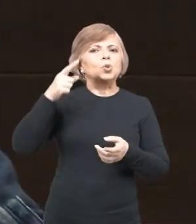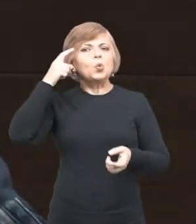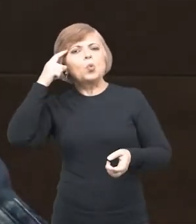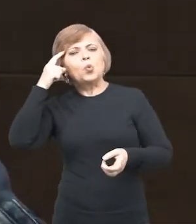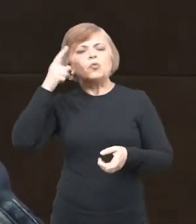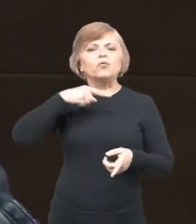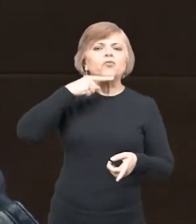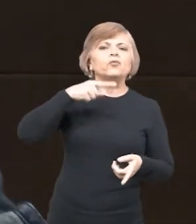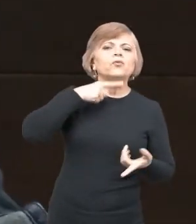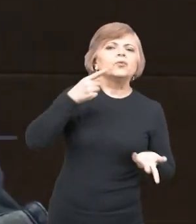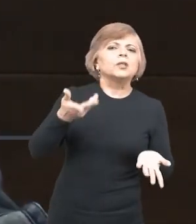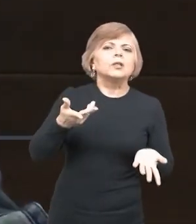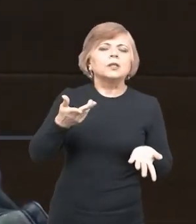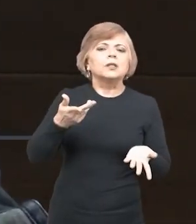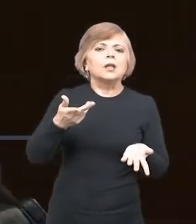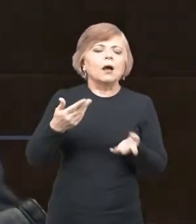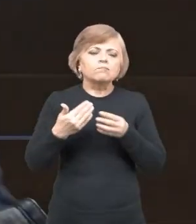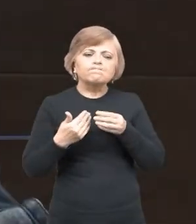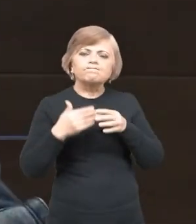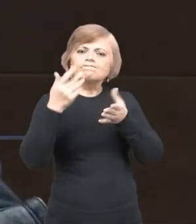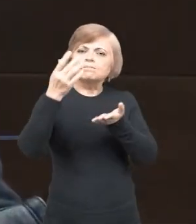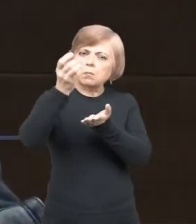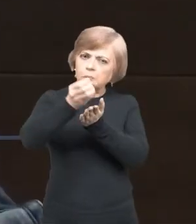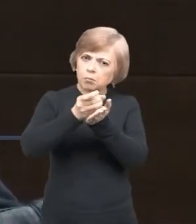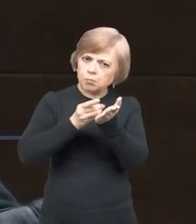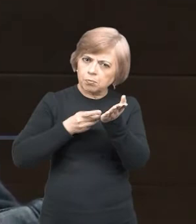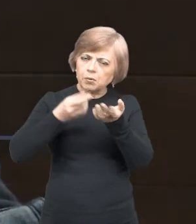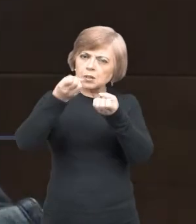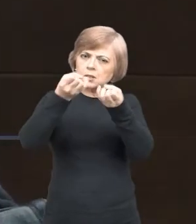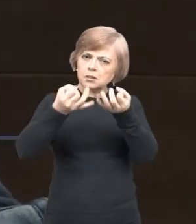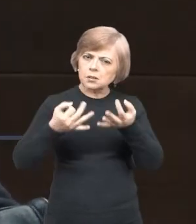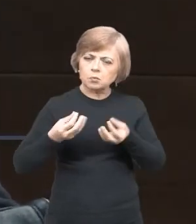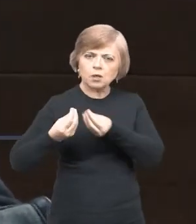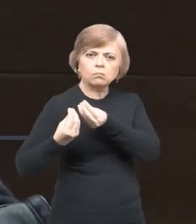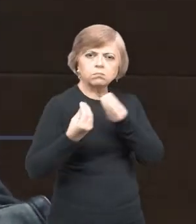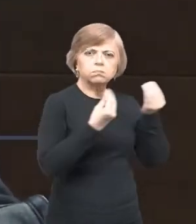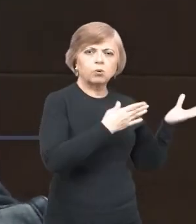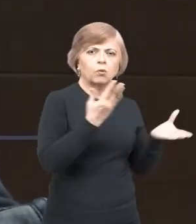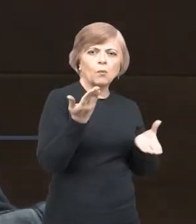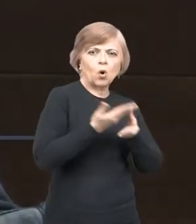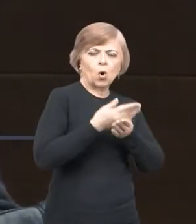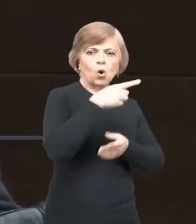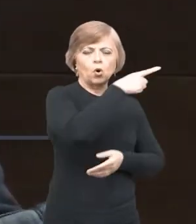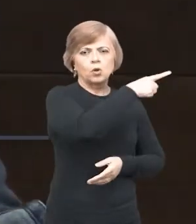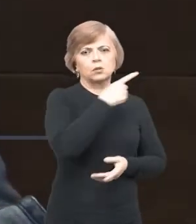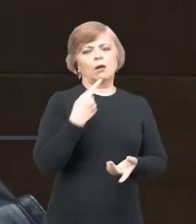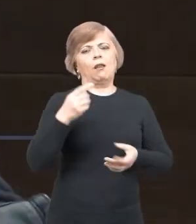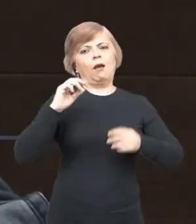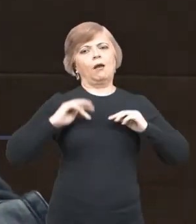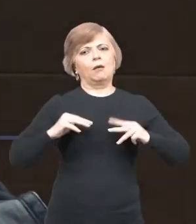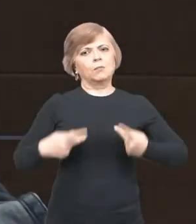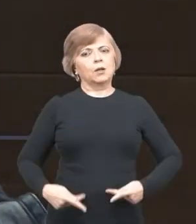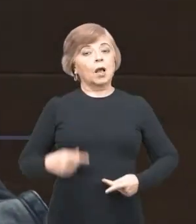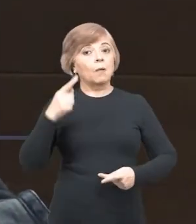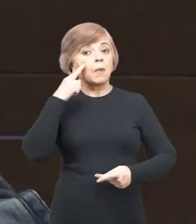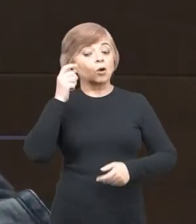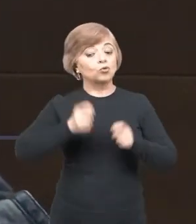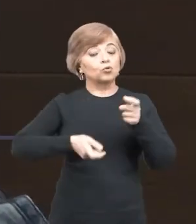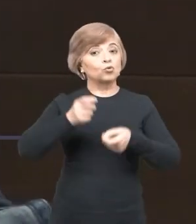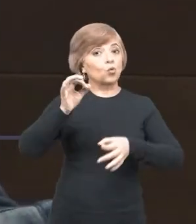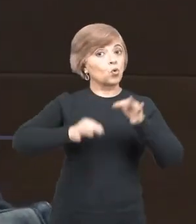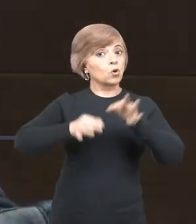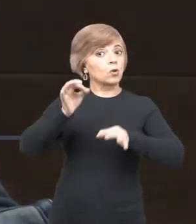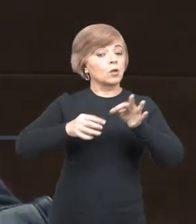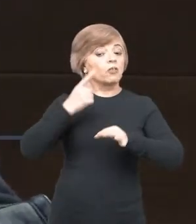juiz verifique ali com mais elementos de prova se há efetivamente alguma fraude, mas isso em